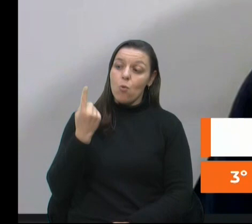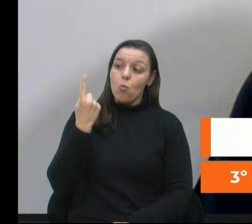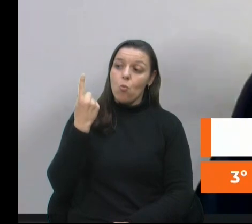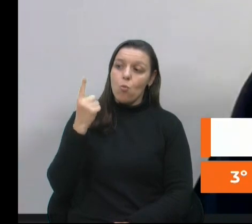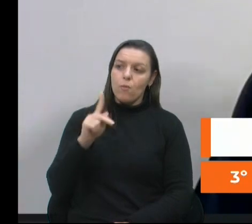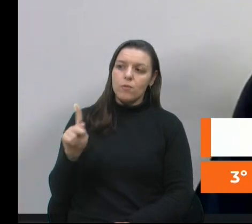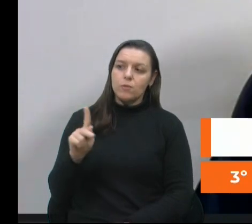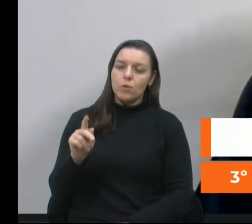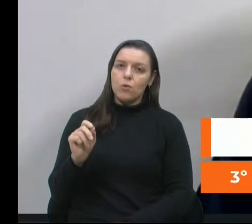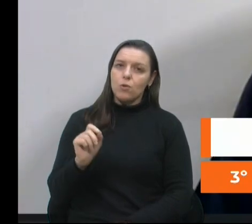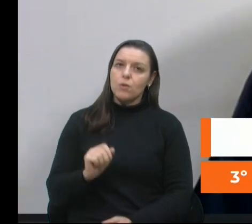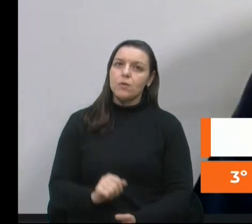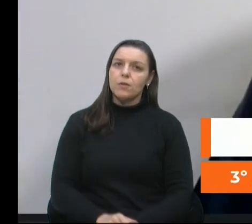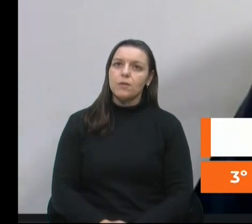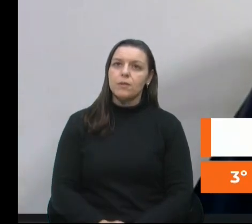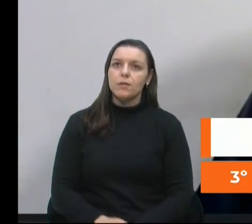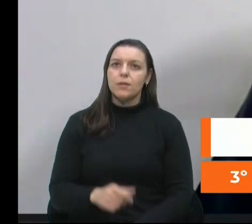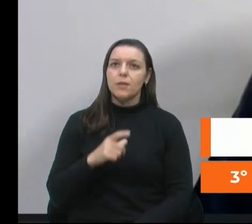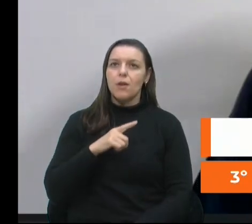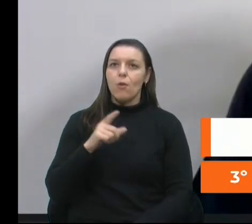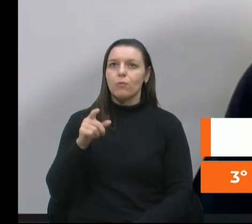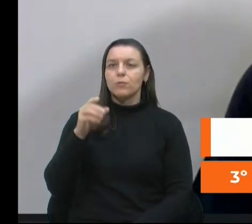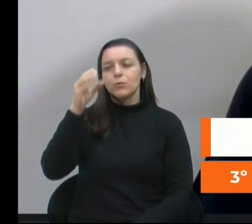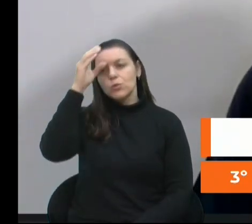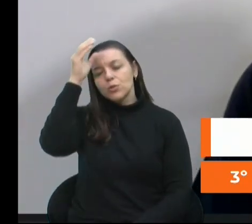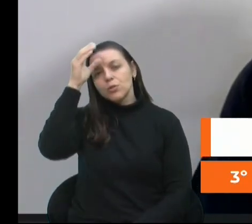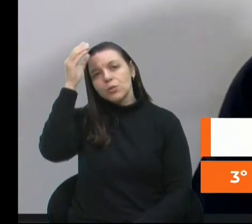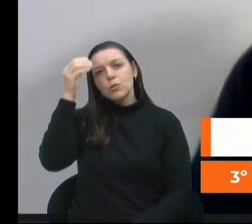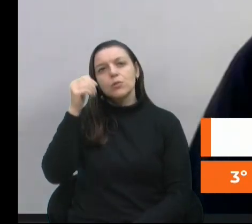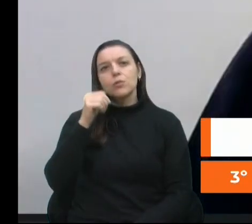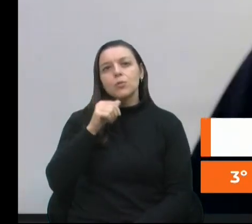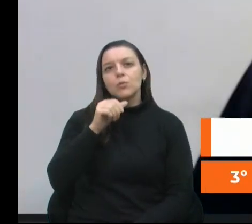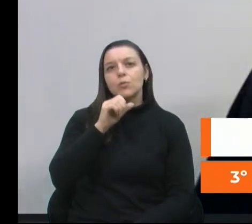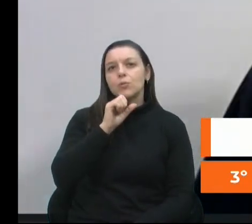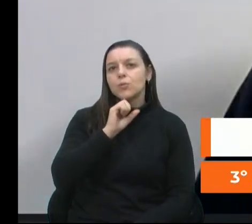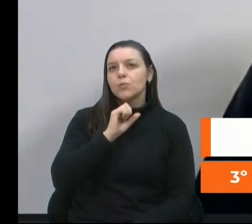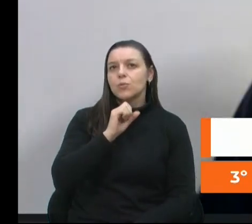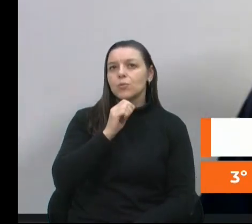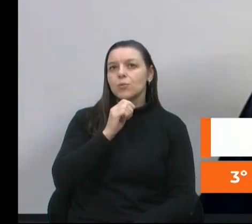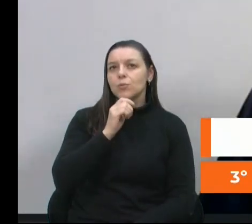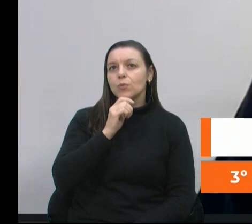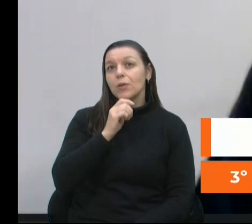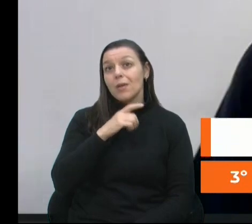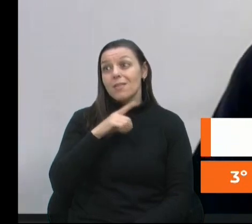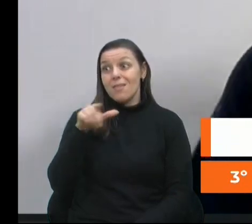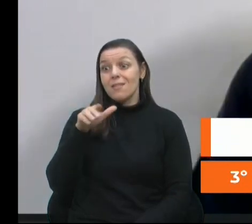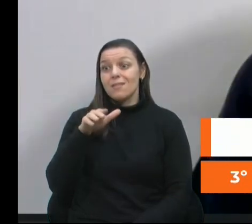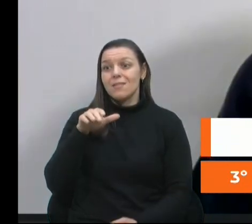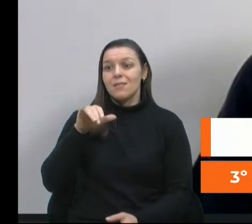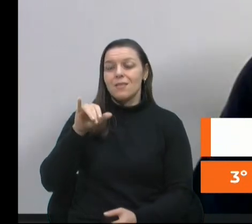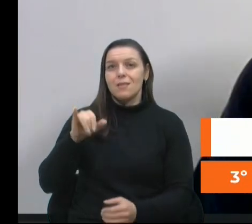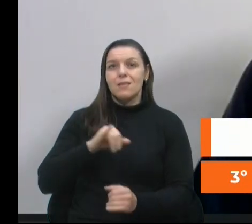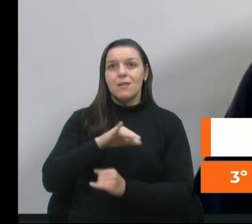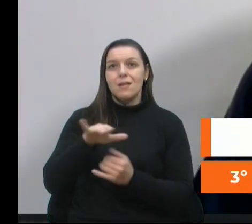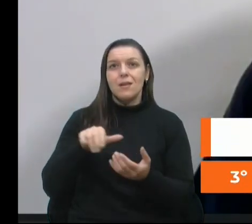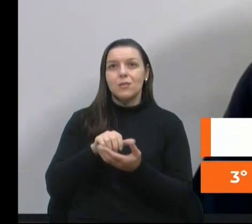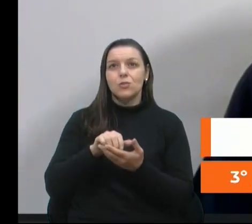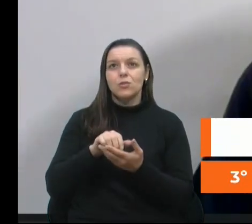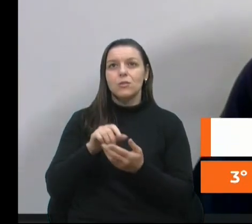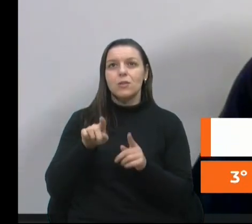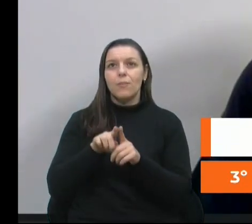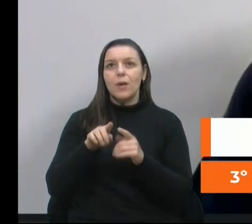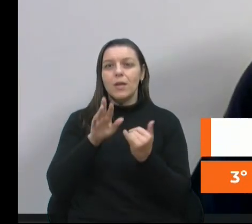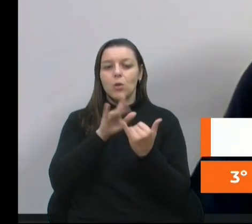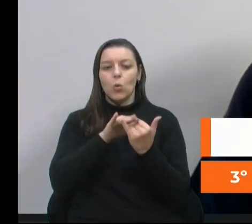professor ou a professora, vai ser um tio, uma tia, e hoje nessa era de internet, vai ser algum